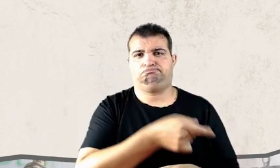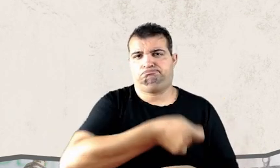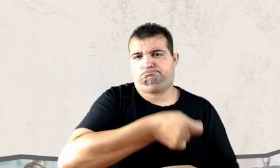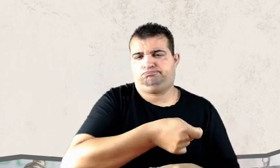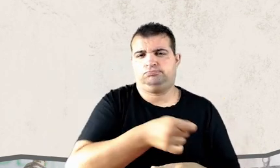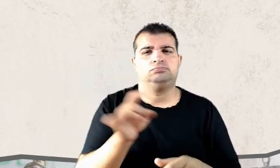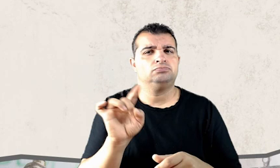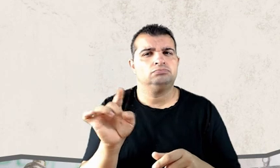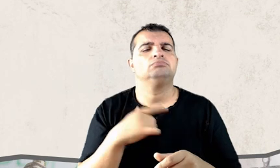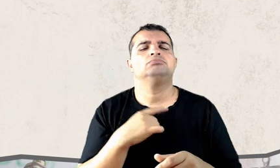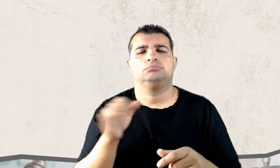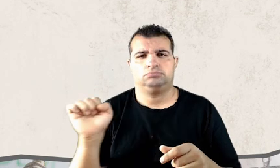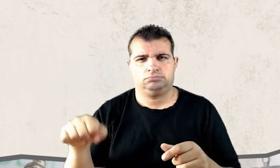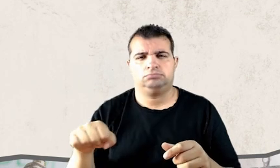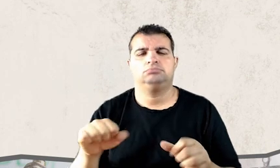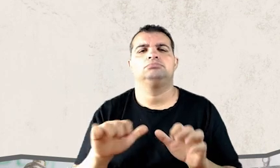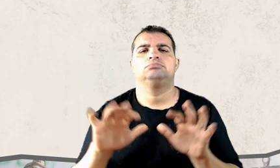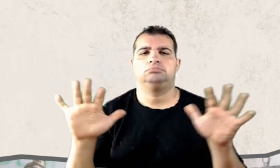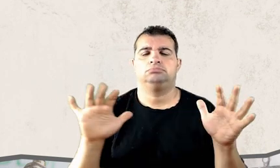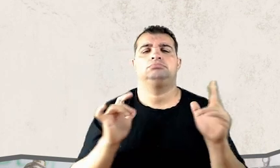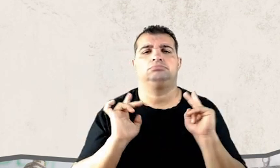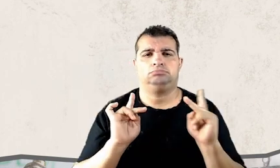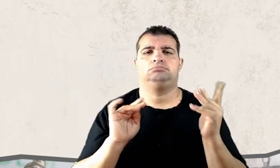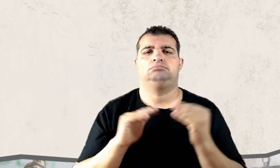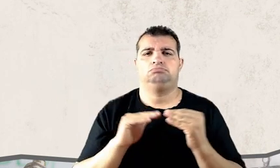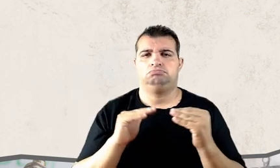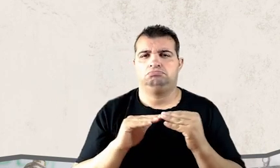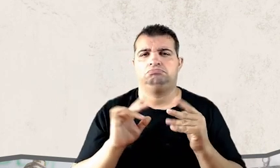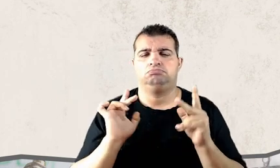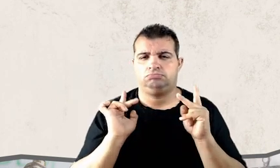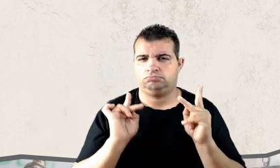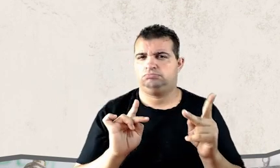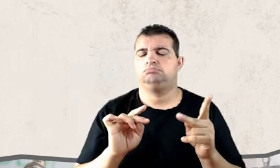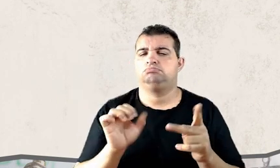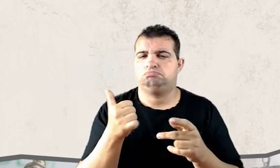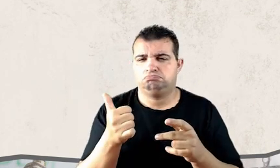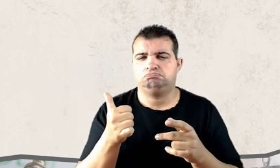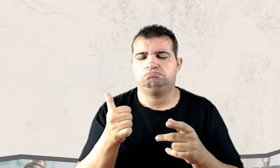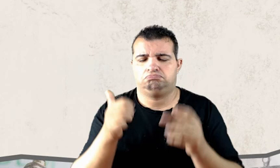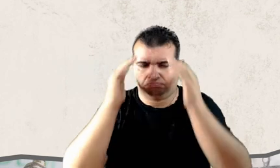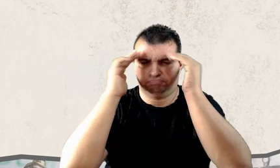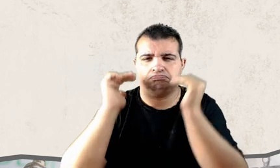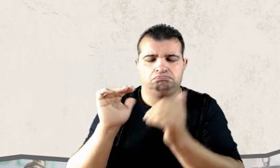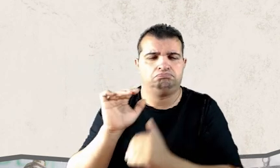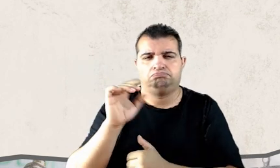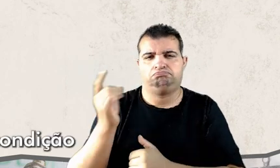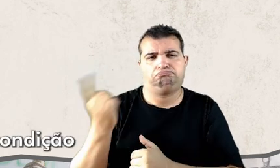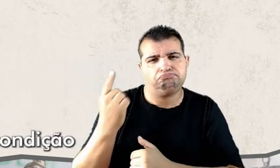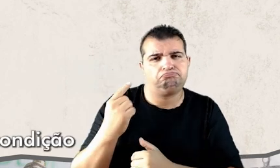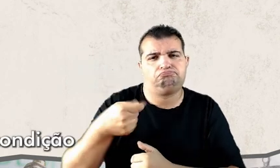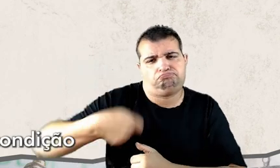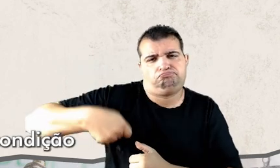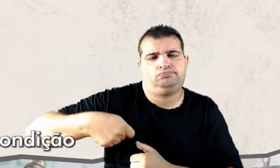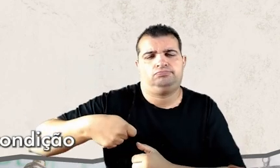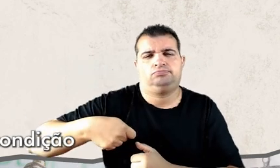Ora, temos sim, claro, quem se alinhou, quem serviu à ditadura militar. Mas,